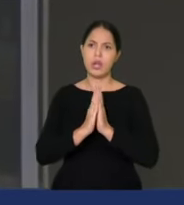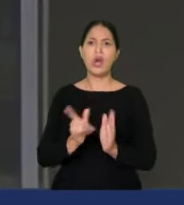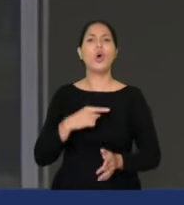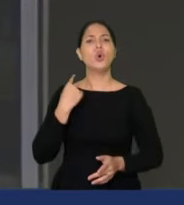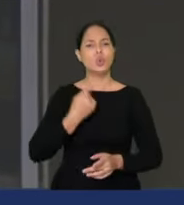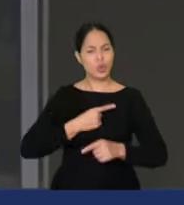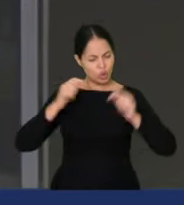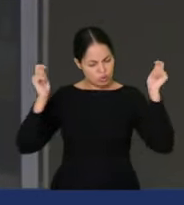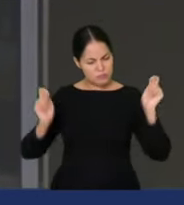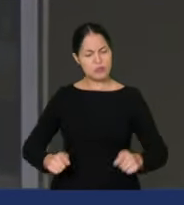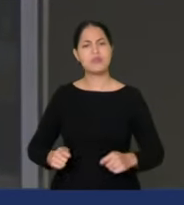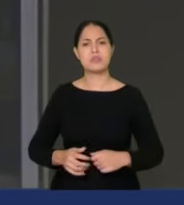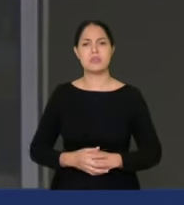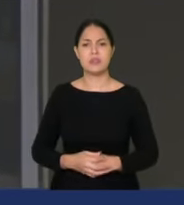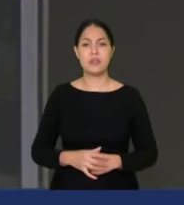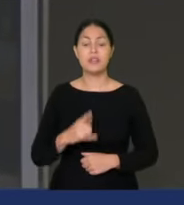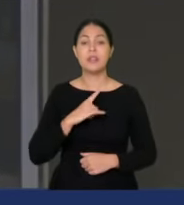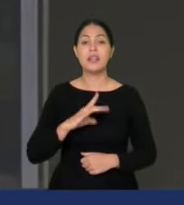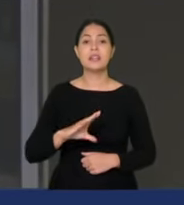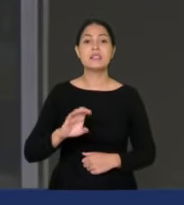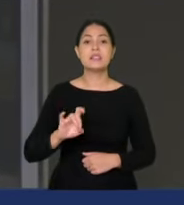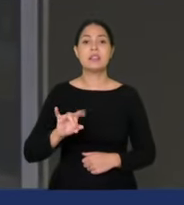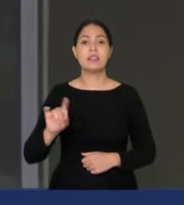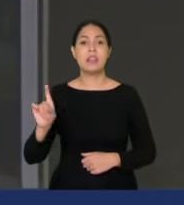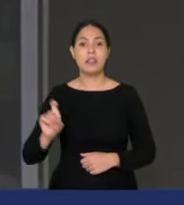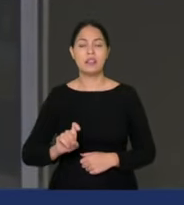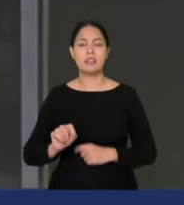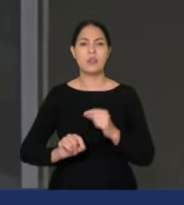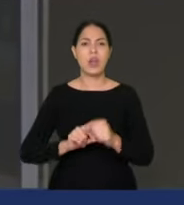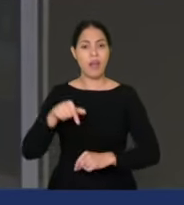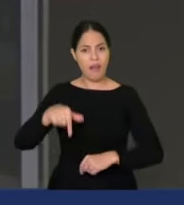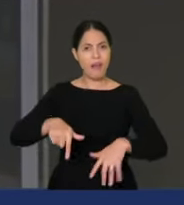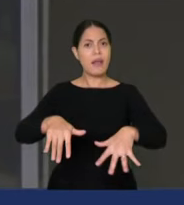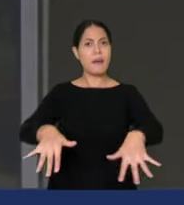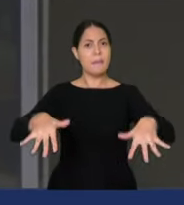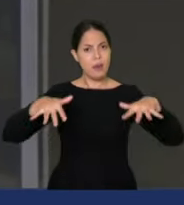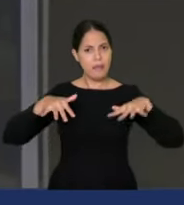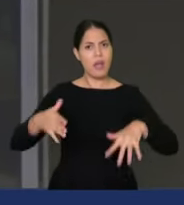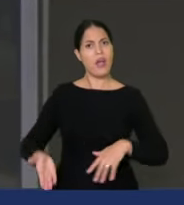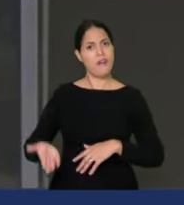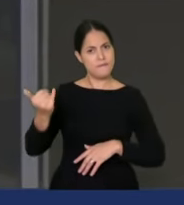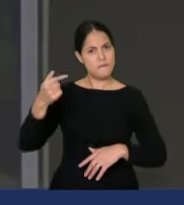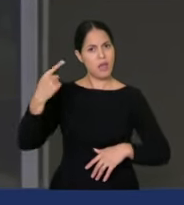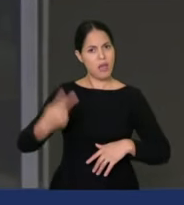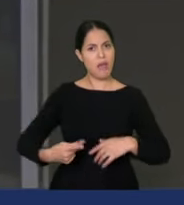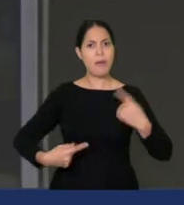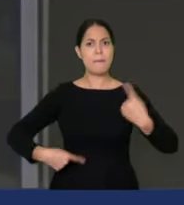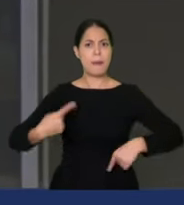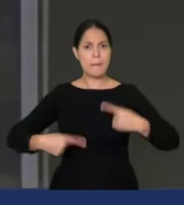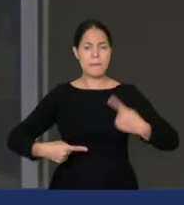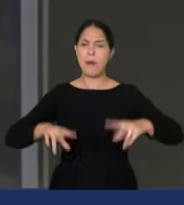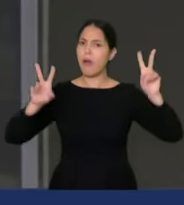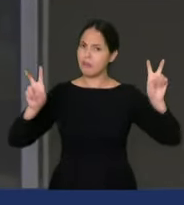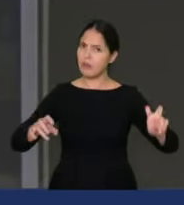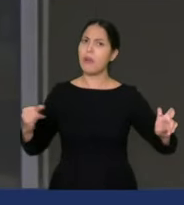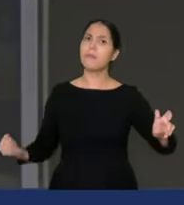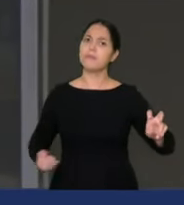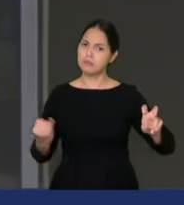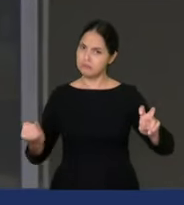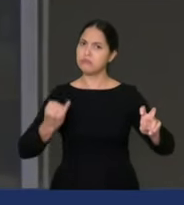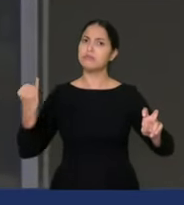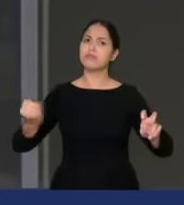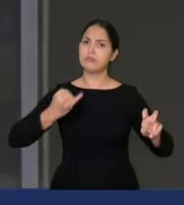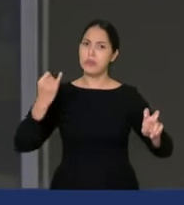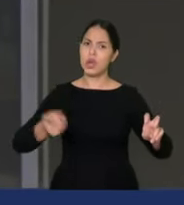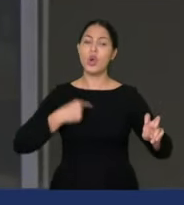à CEDEX, venha ao plenário e venha discutir com a gente questões que importantes para que a gente possa retomar